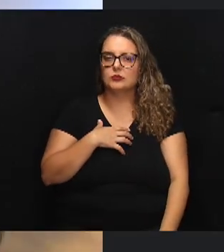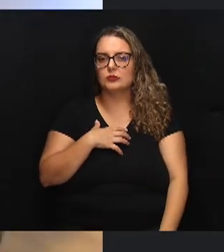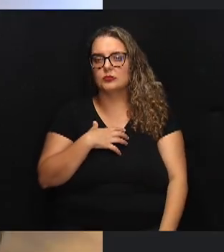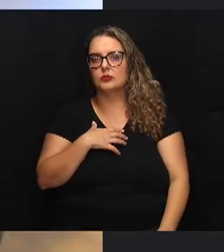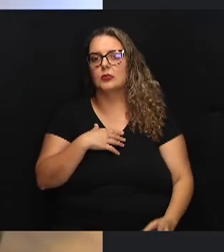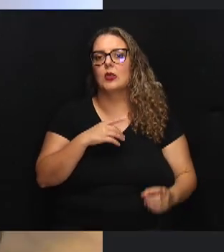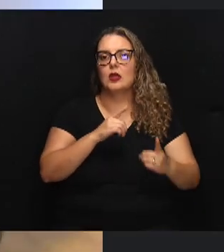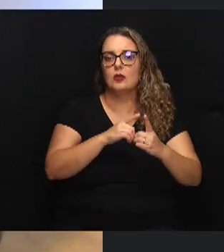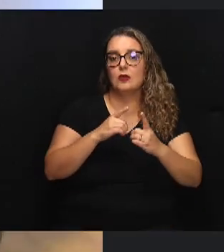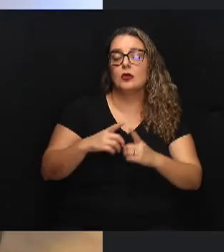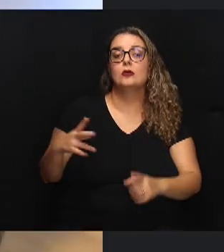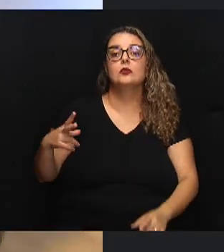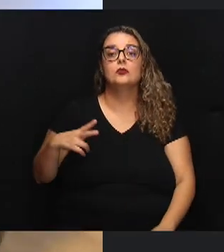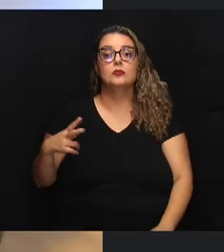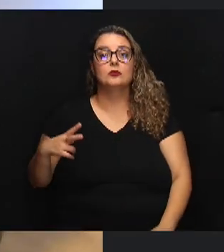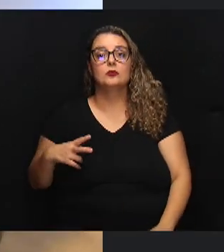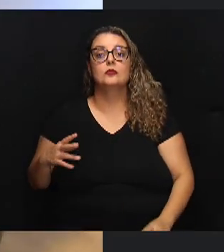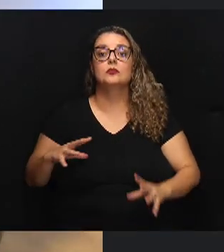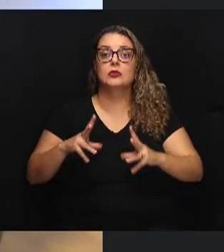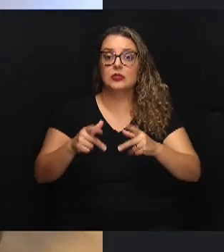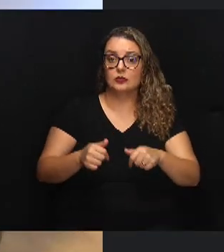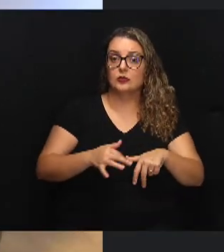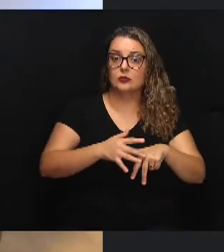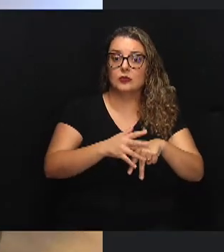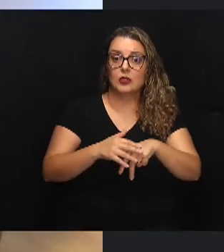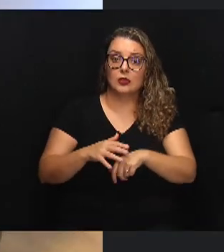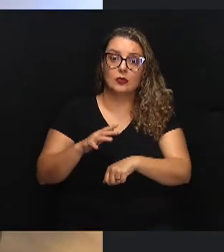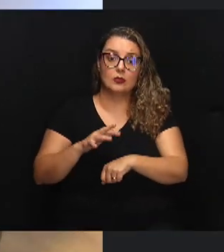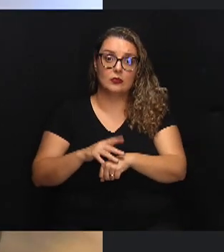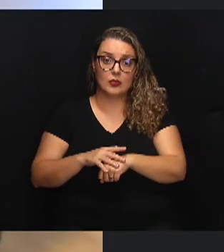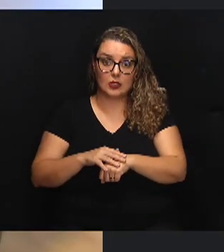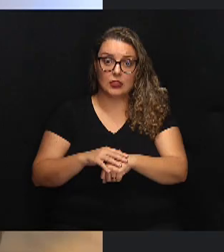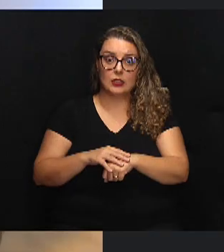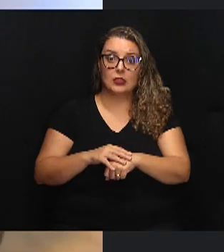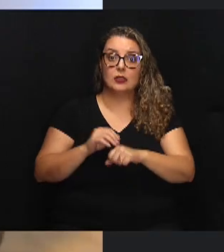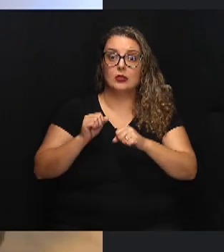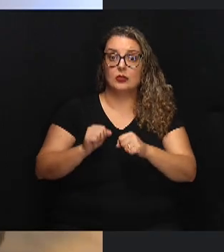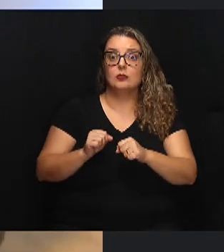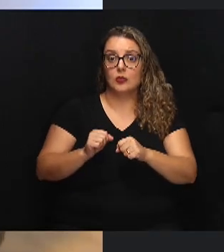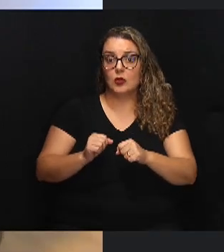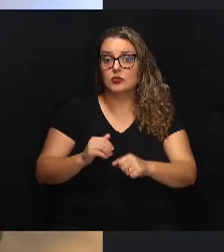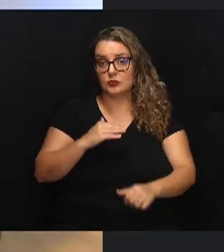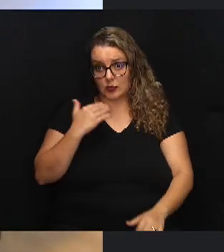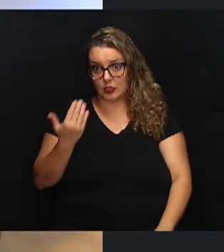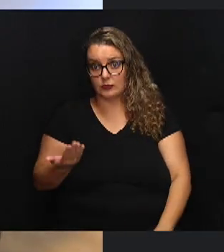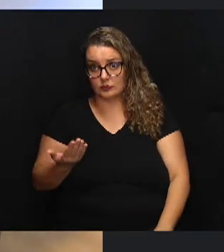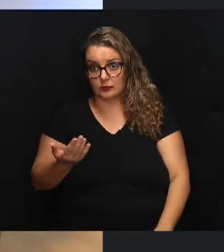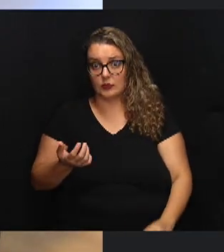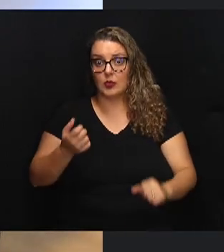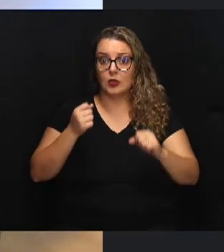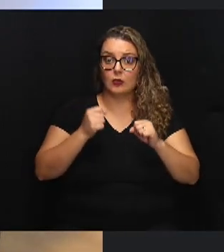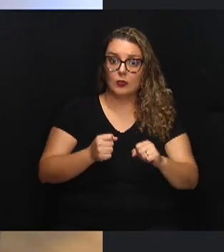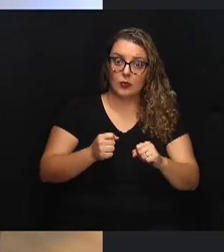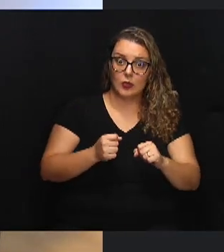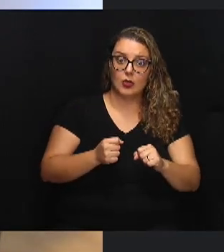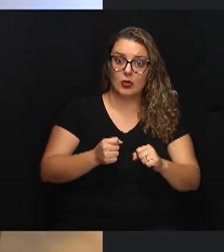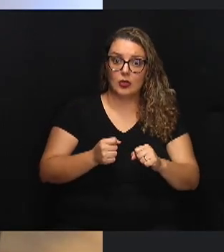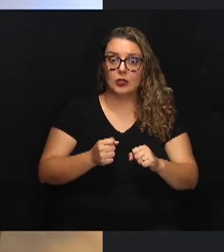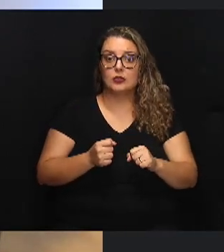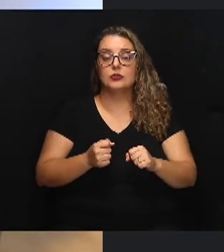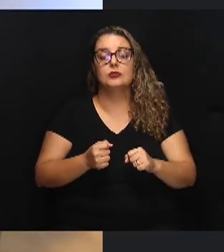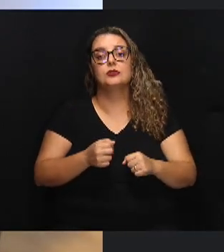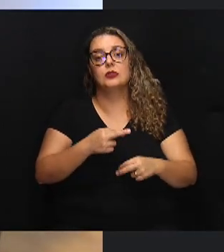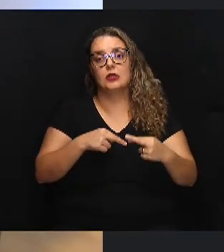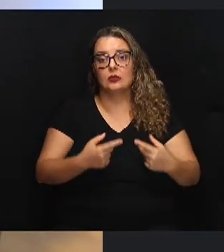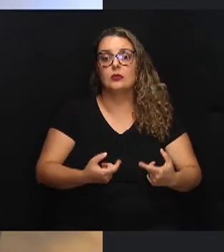atendimento individualizado para todo paciente que tem uma doença ameaçadora de vida. Então, pode ser uma doença não oncológica, pode ser uma